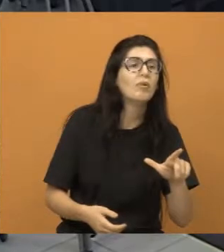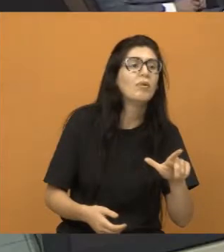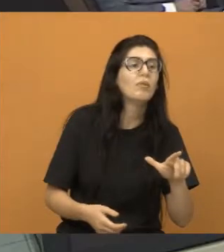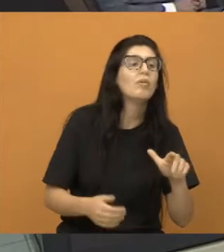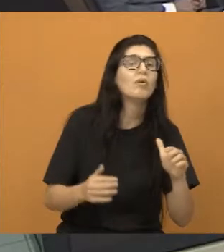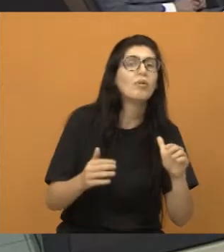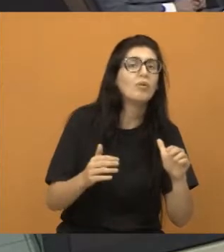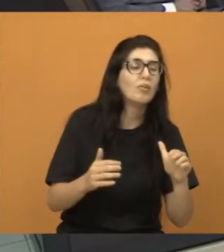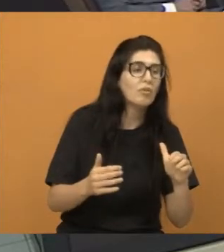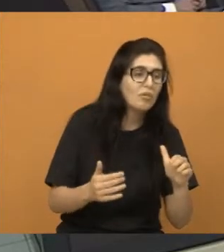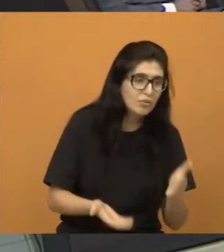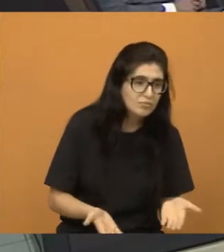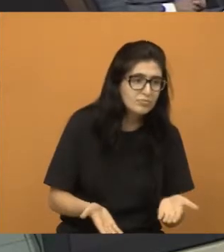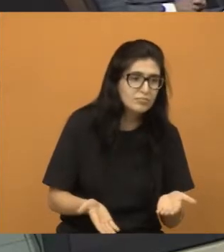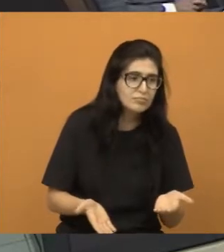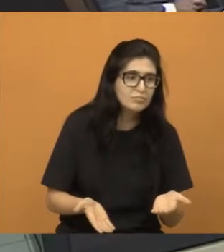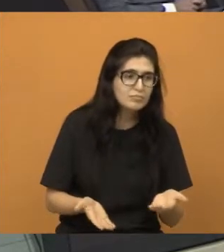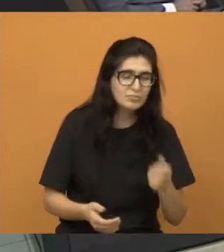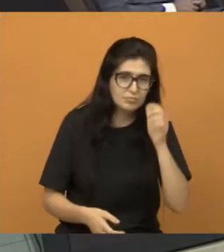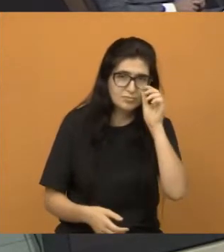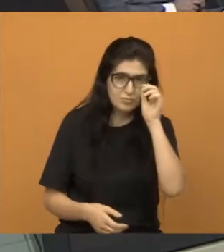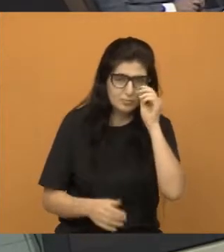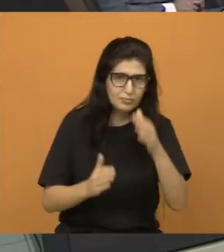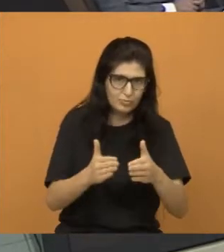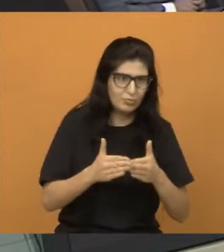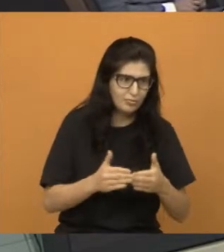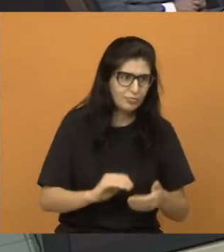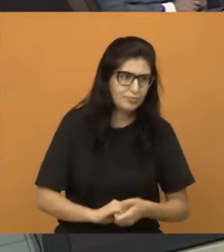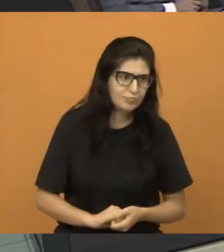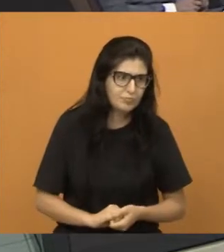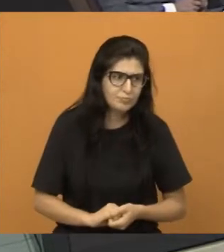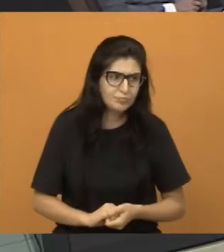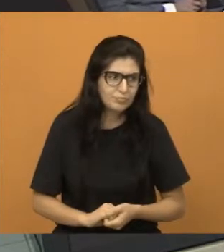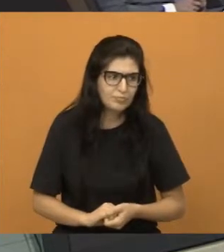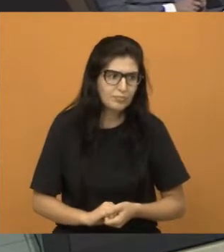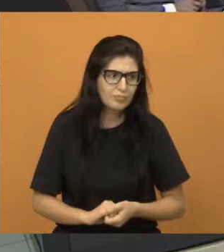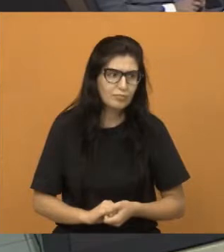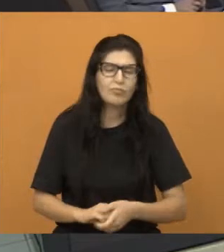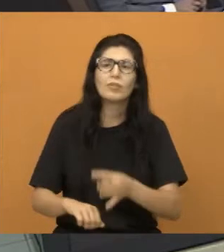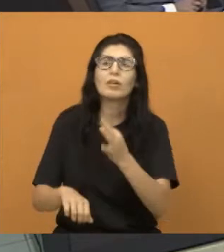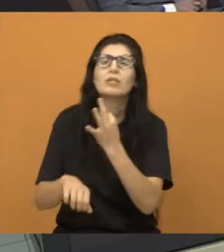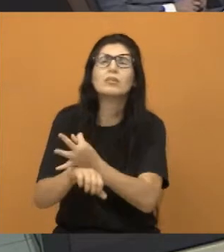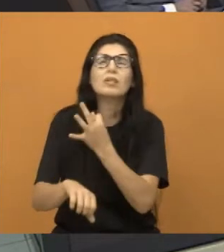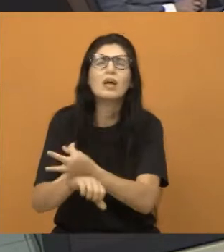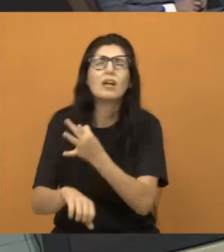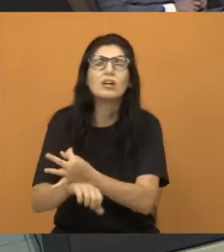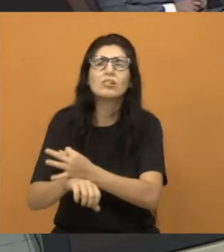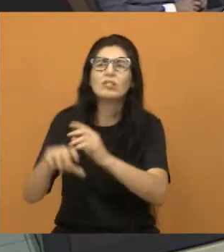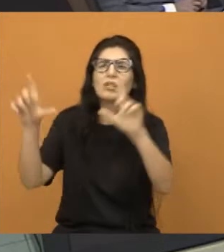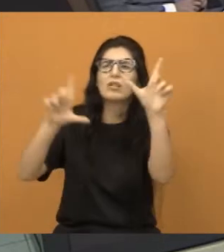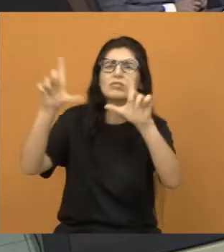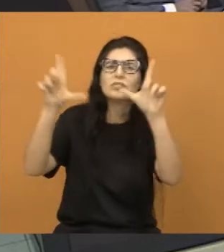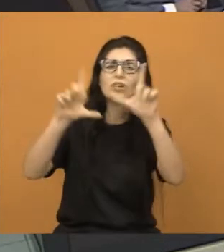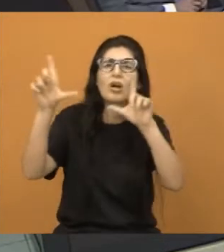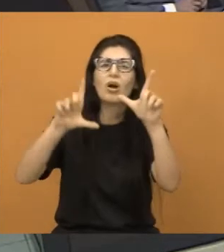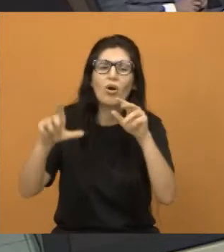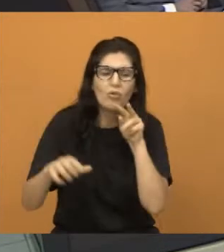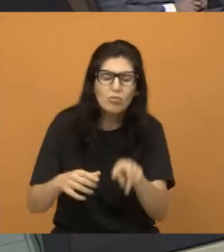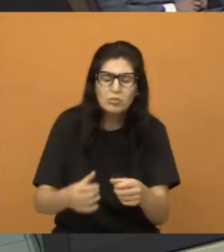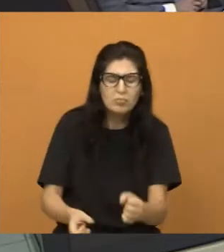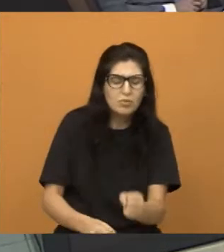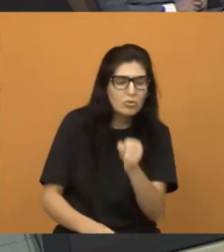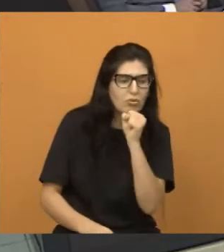Por favor. Ô, técnica da TV, terceira vez que eu estou pedindo para olhar o microfone do vereador Aderbal